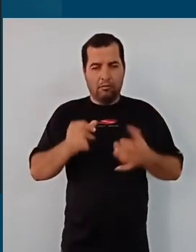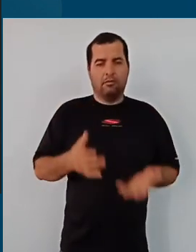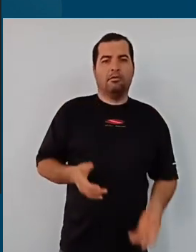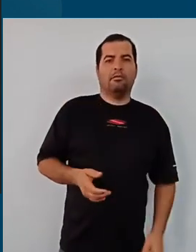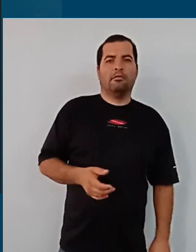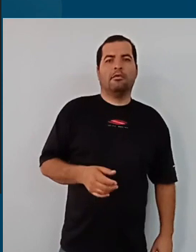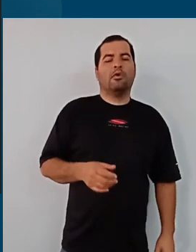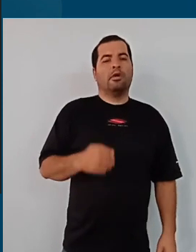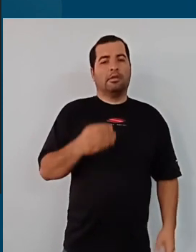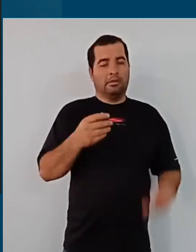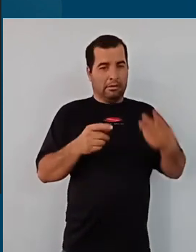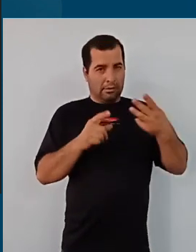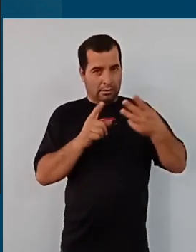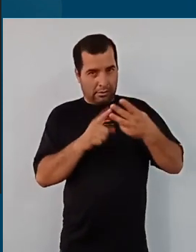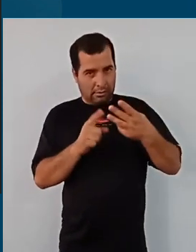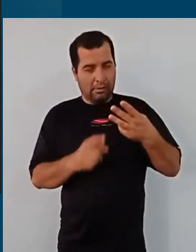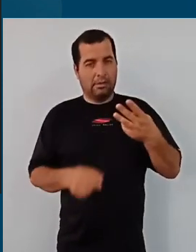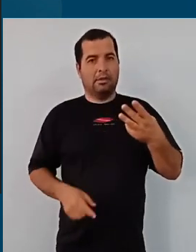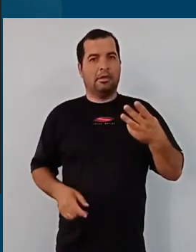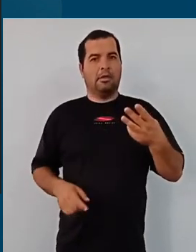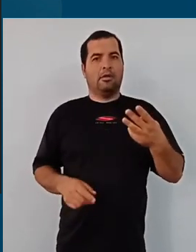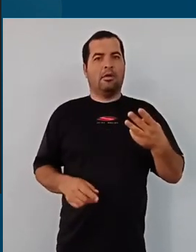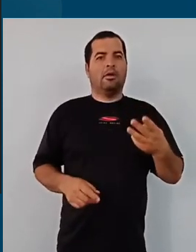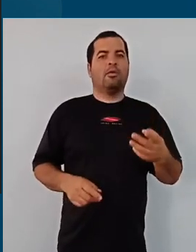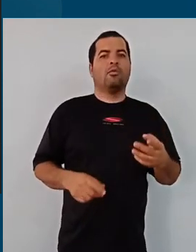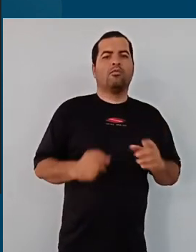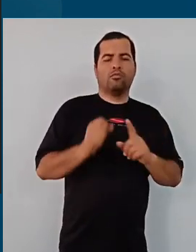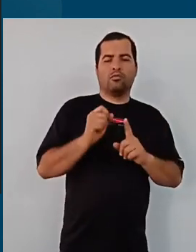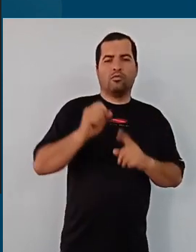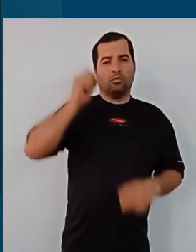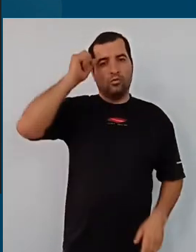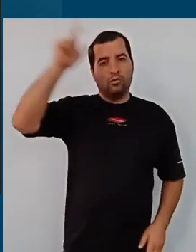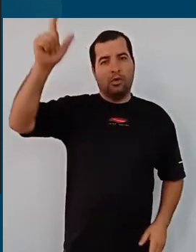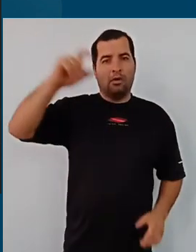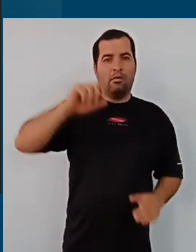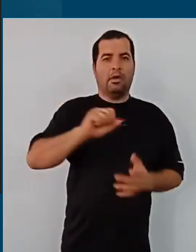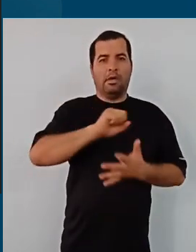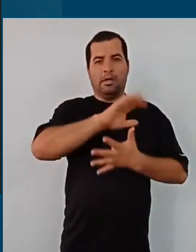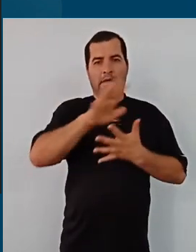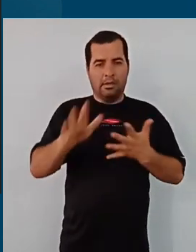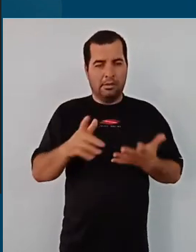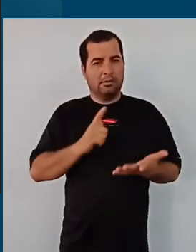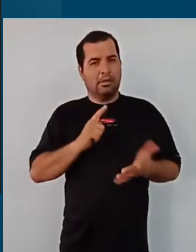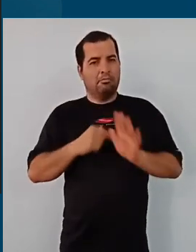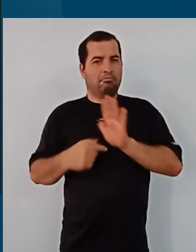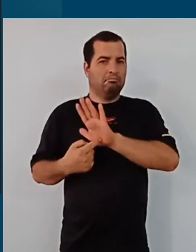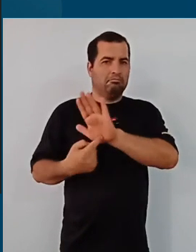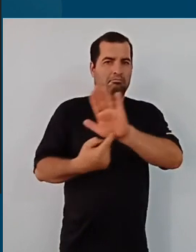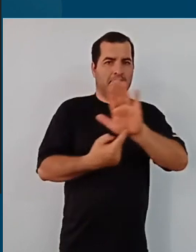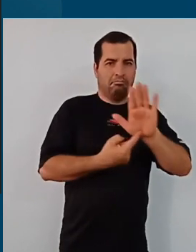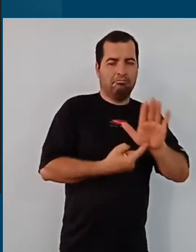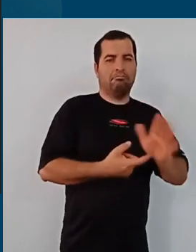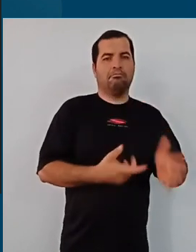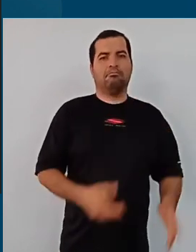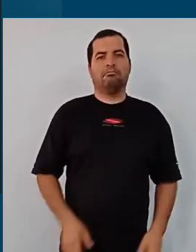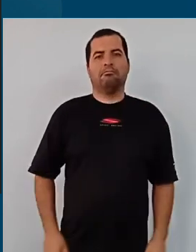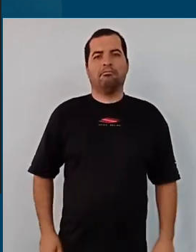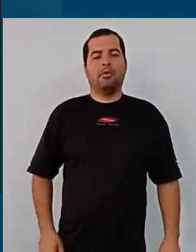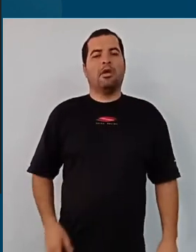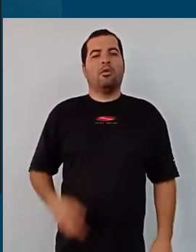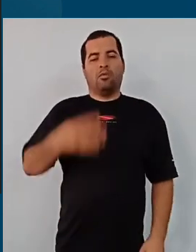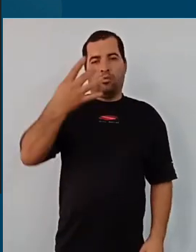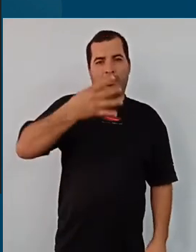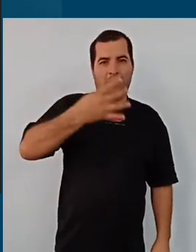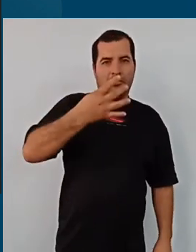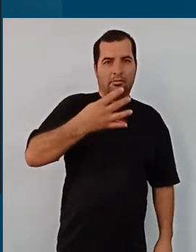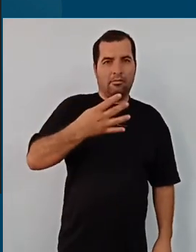A 3 amplia para o repertório cultural, para o mundo das artes, para o mundo das manifestações criativas. A